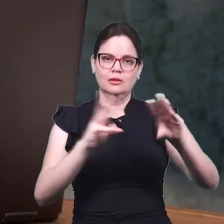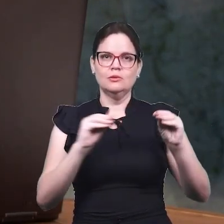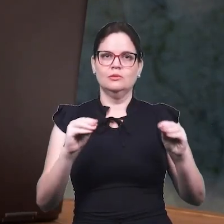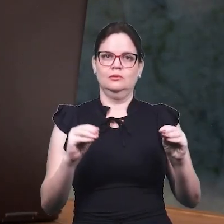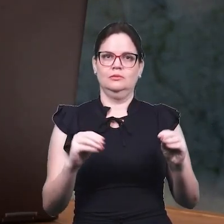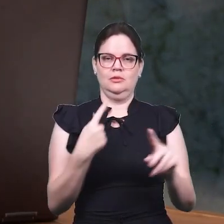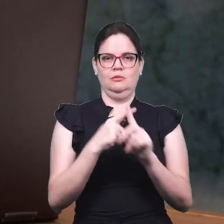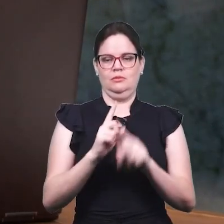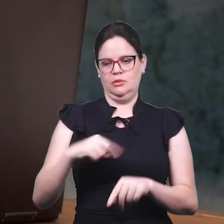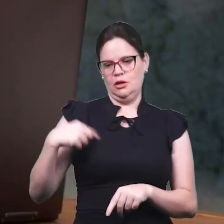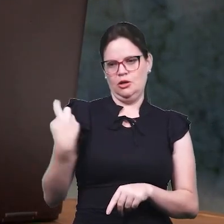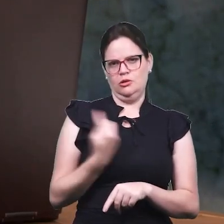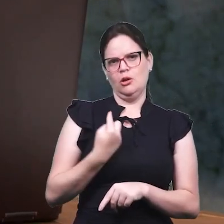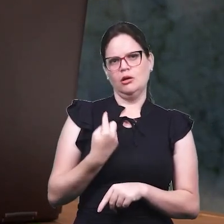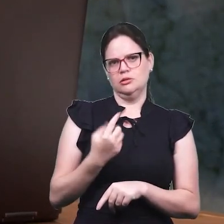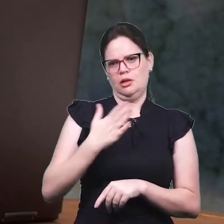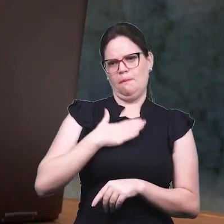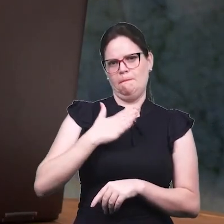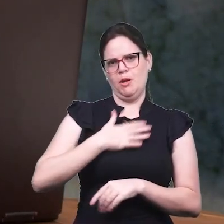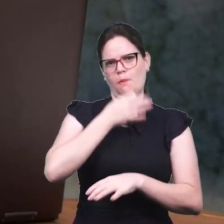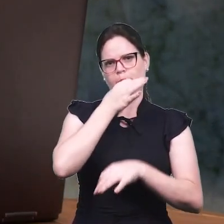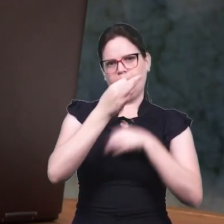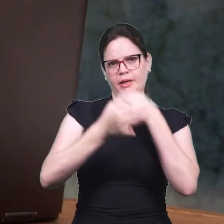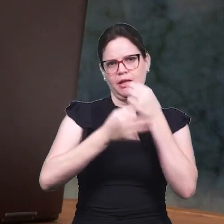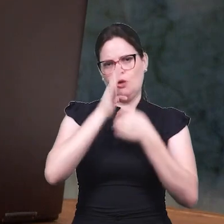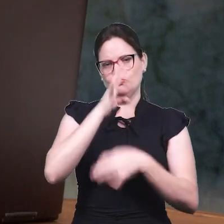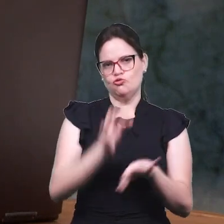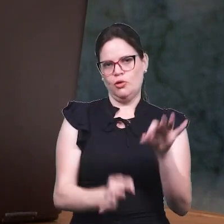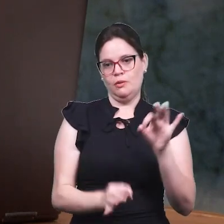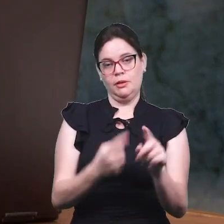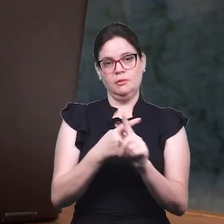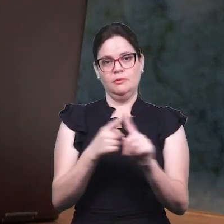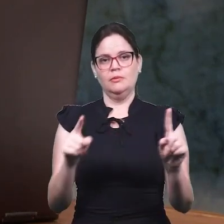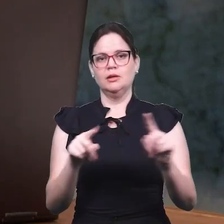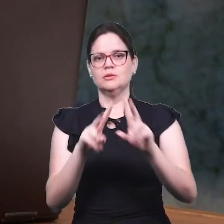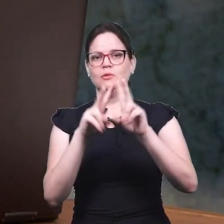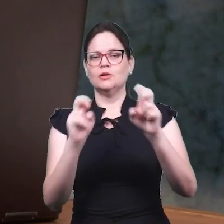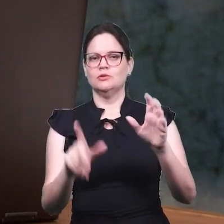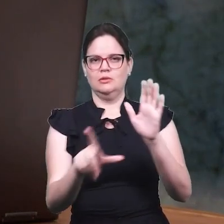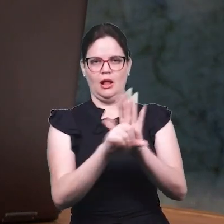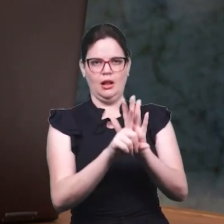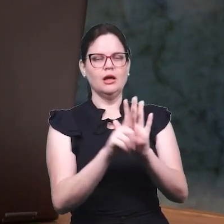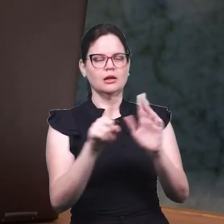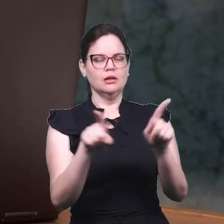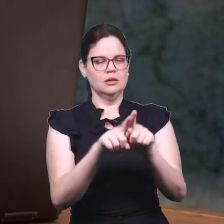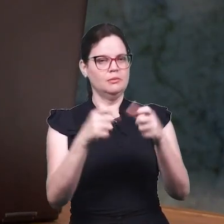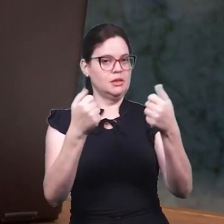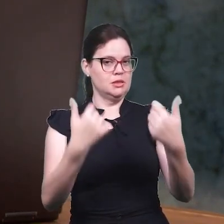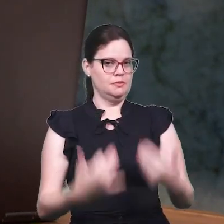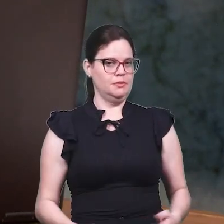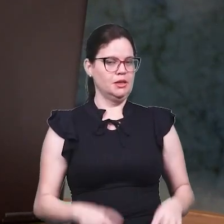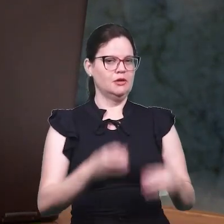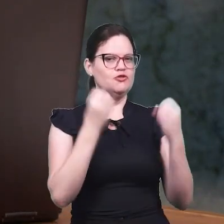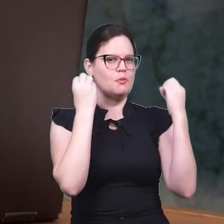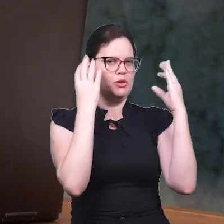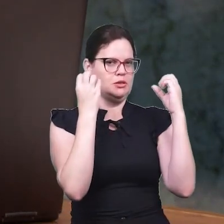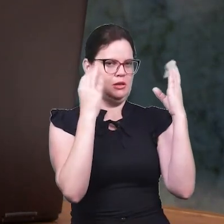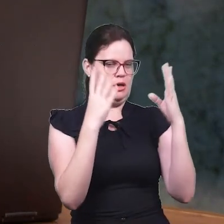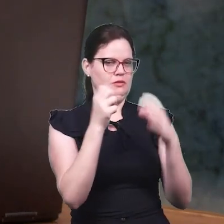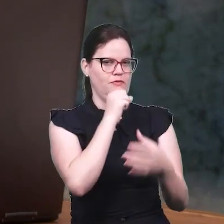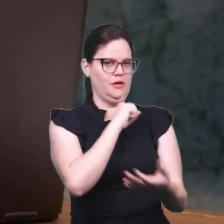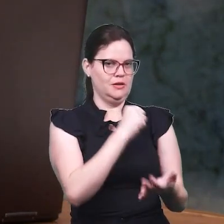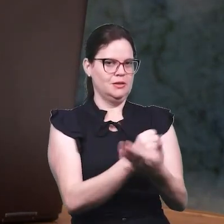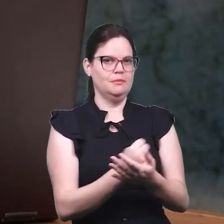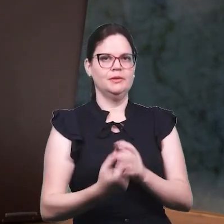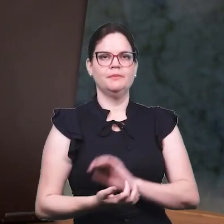nossos critérios e costumamos fazer julgamentos. Mas ele se referia à própria lei, dizendo que quando